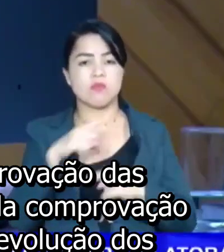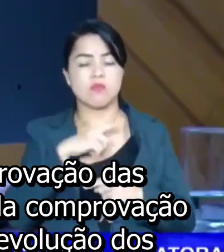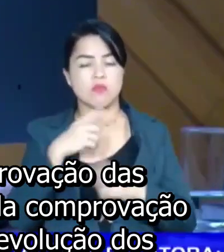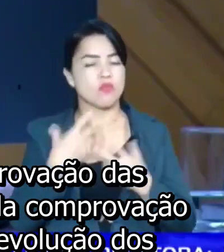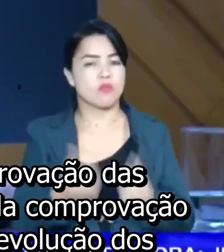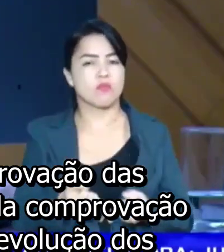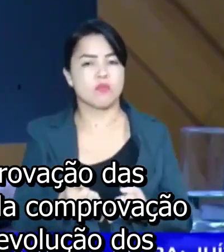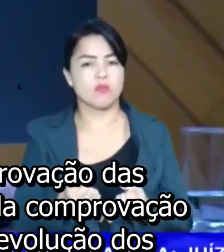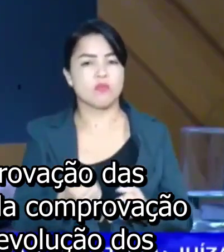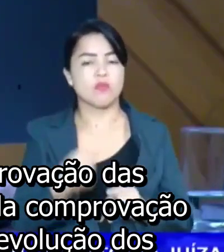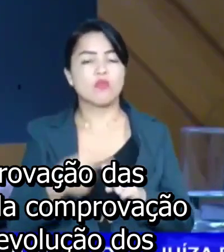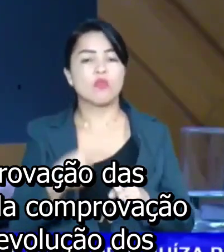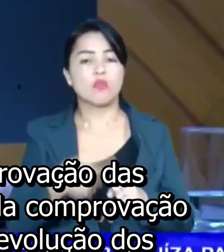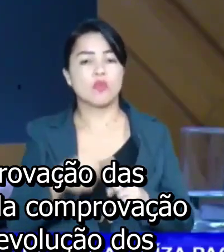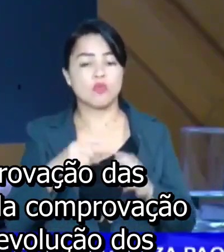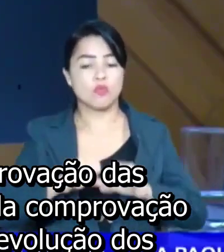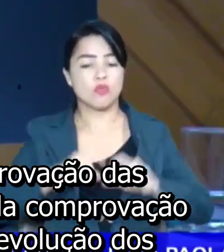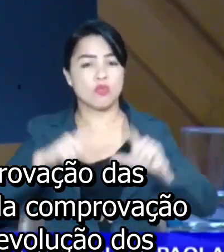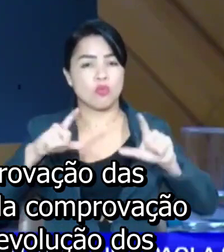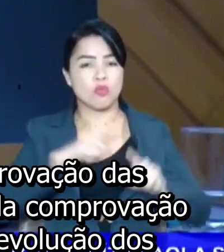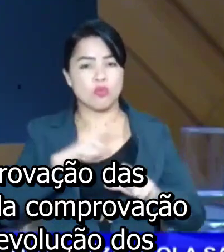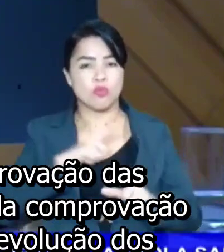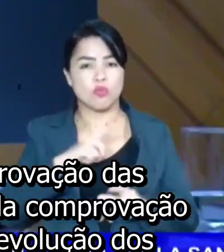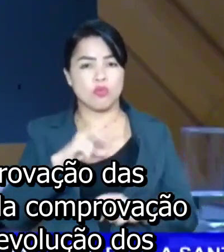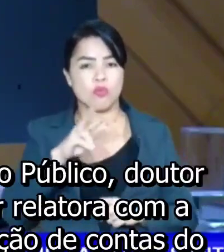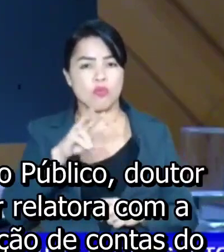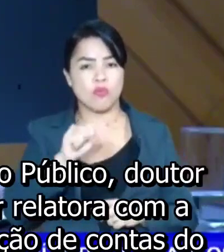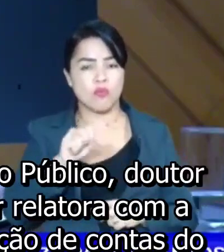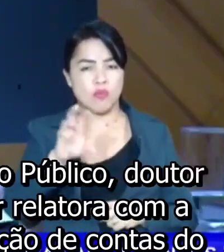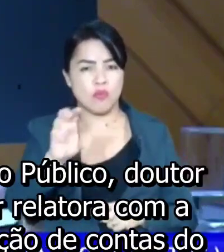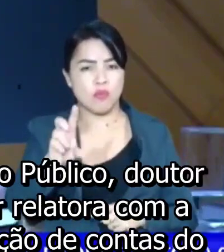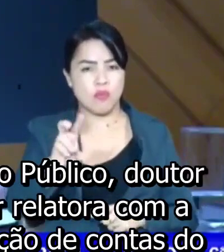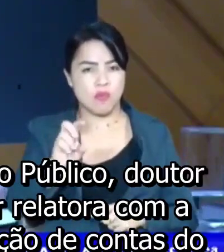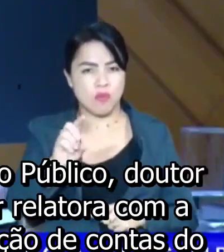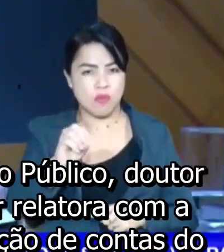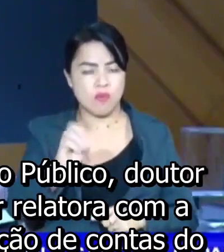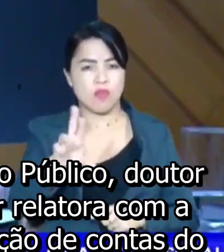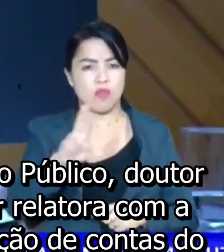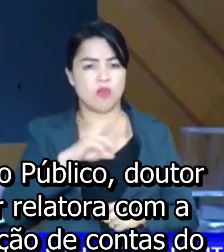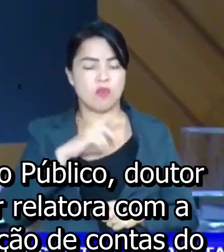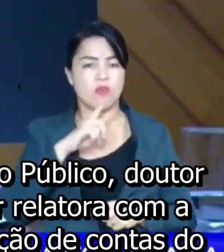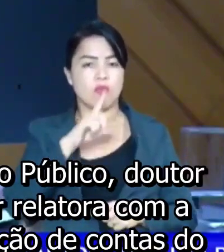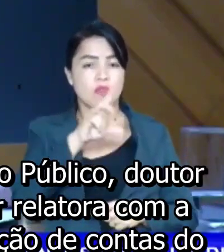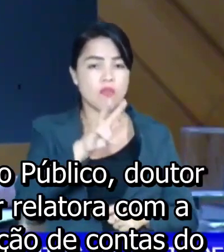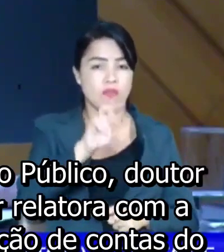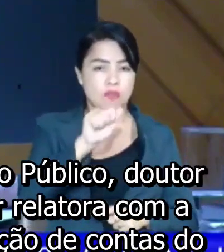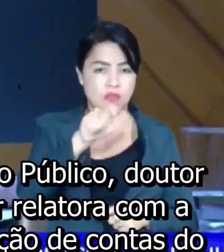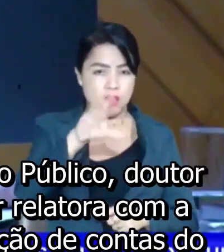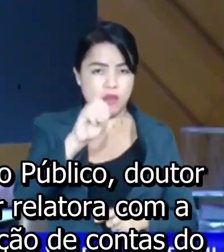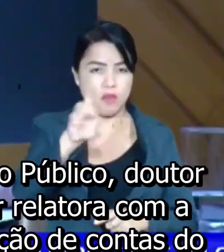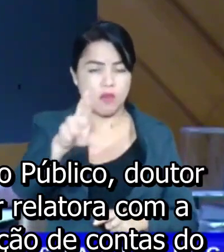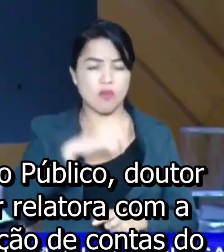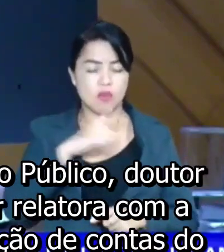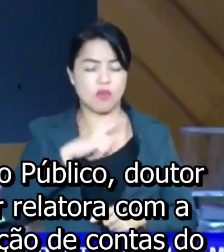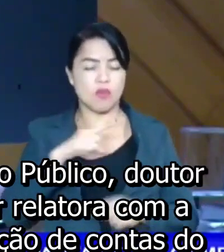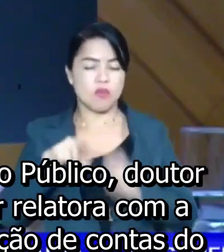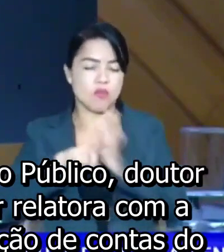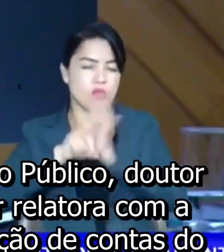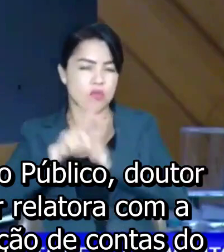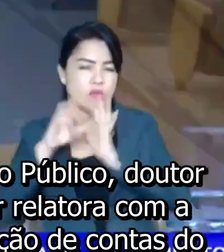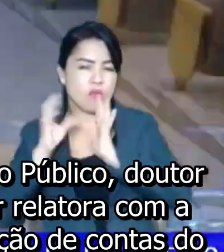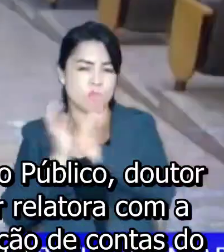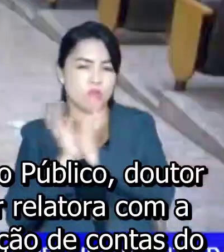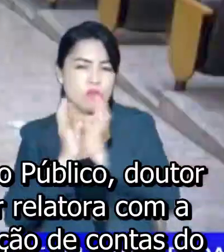devida comprovação não se trata de valor irrisório e pela determinação de devolução dos valores indicados pelo órgão técnico. É o